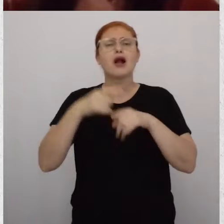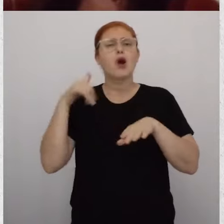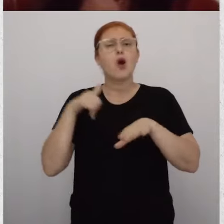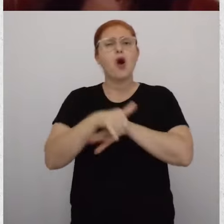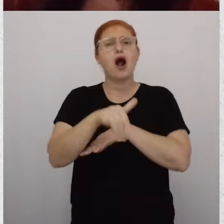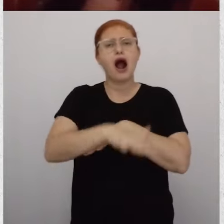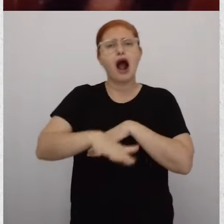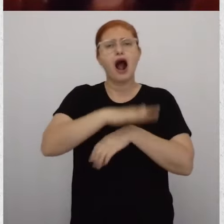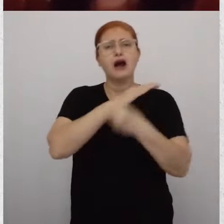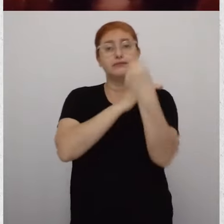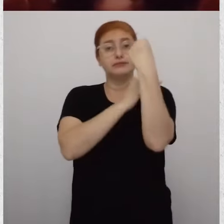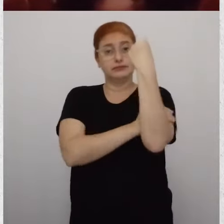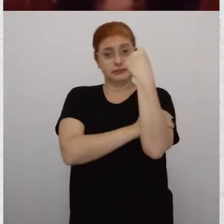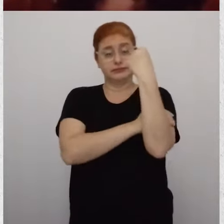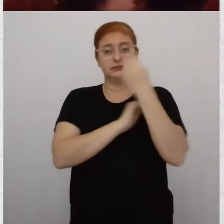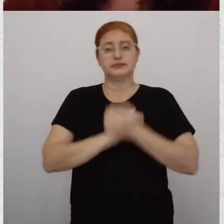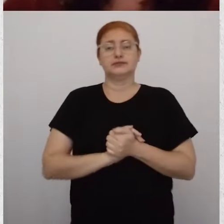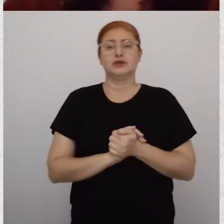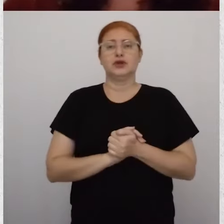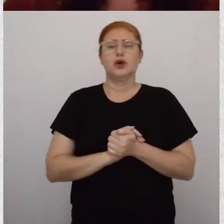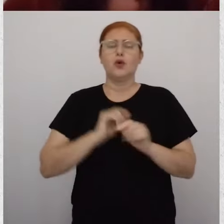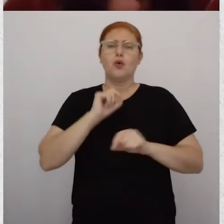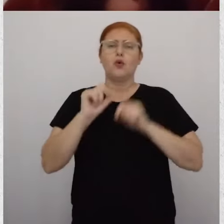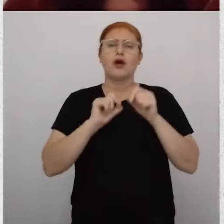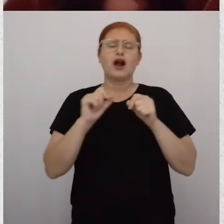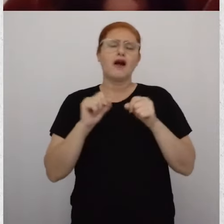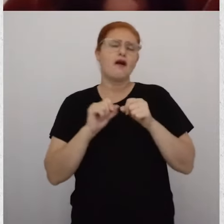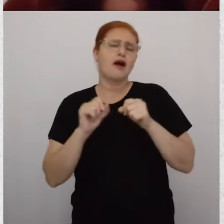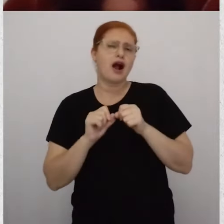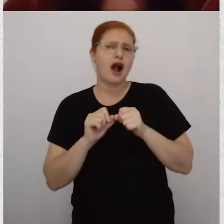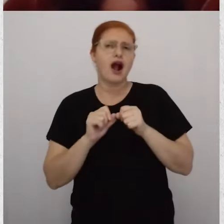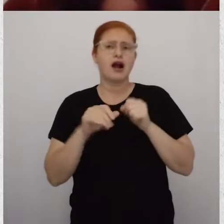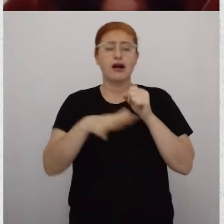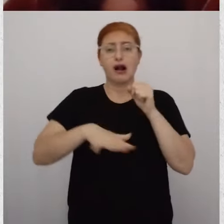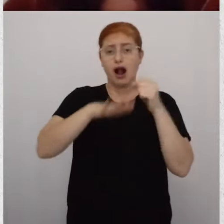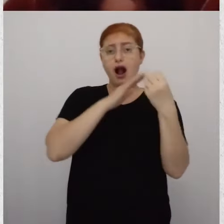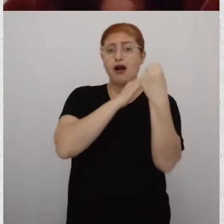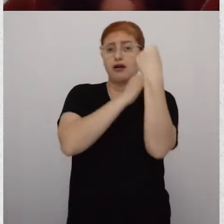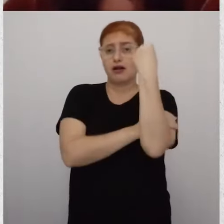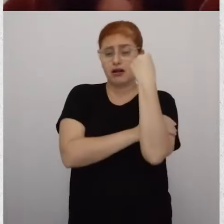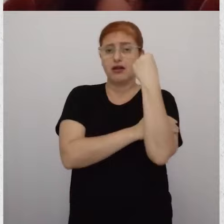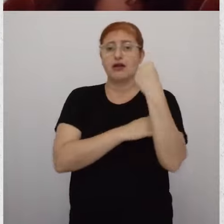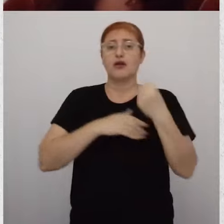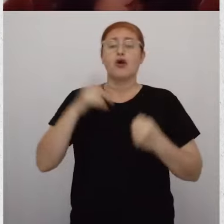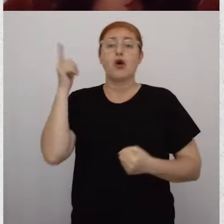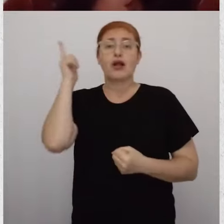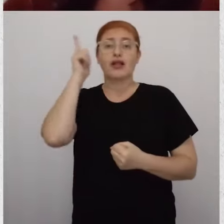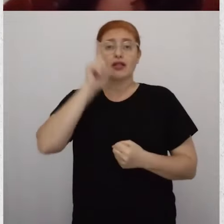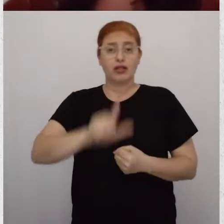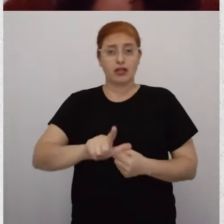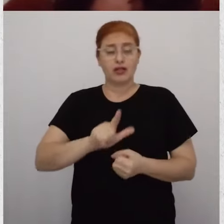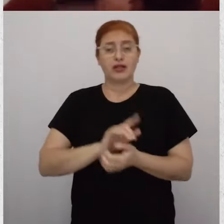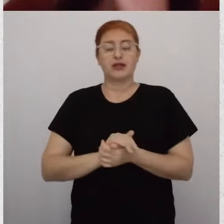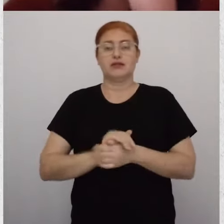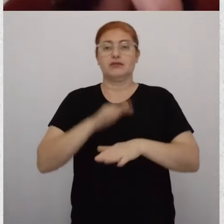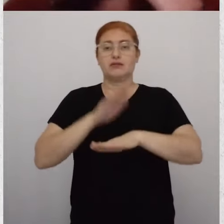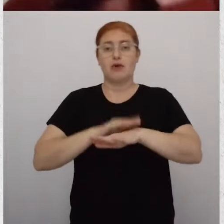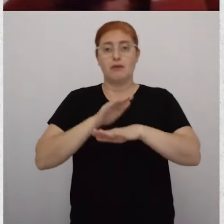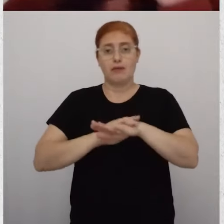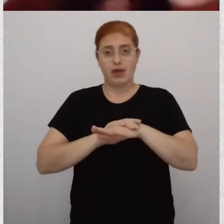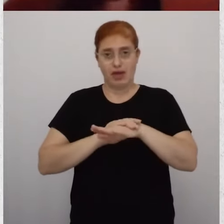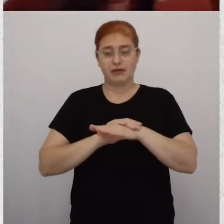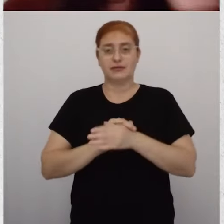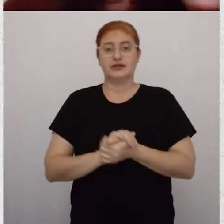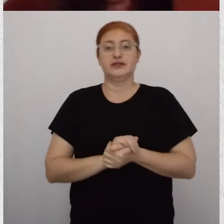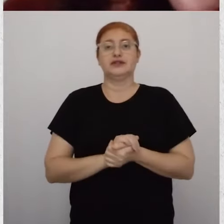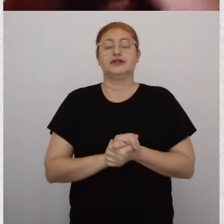campo feminista, assim, né? O que que faz com que o campo feminista tenha conseguido... Porque no momento em que eu estou